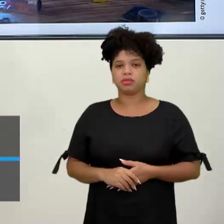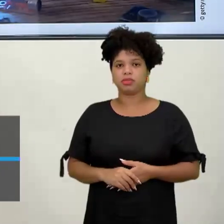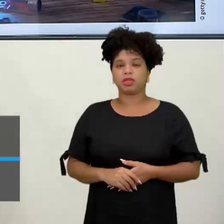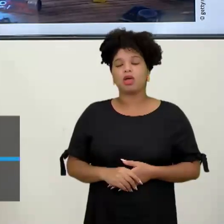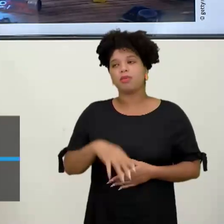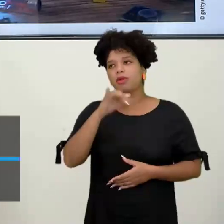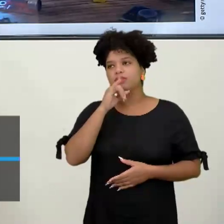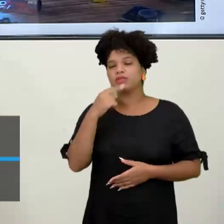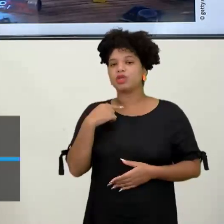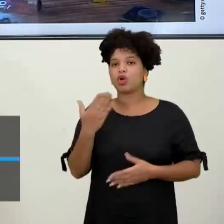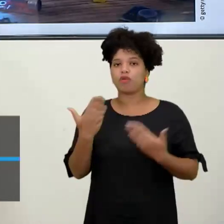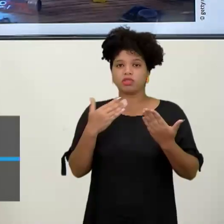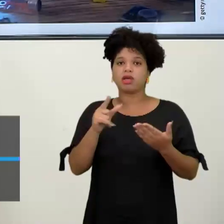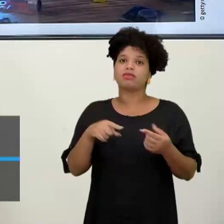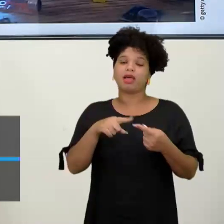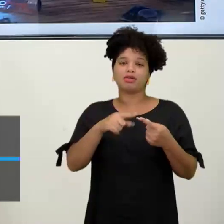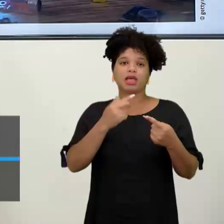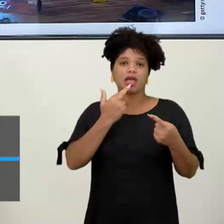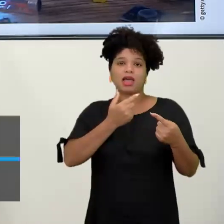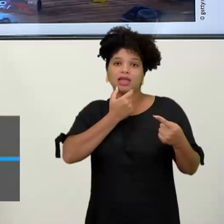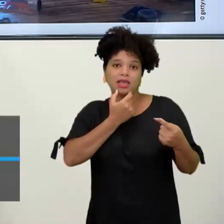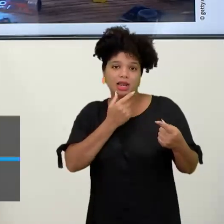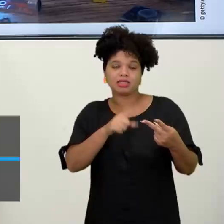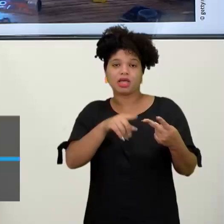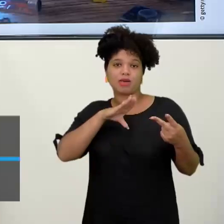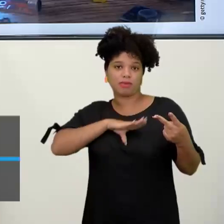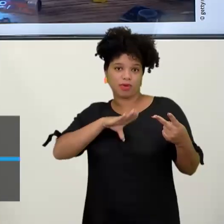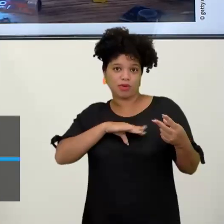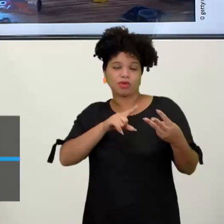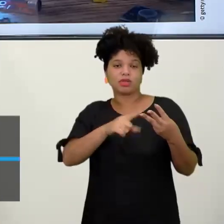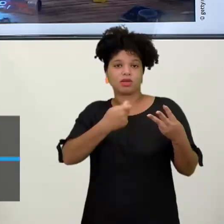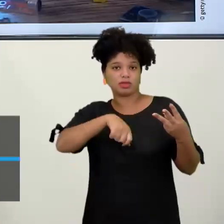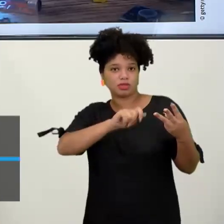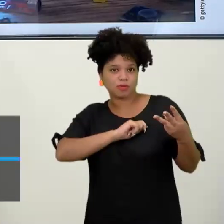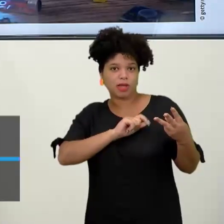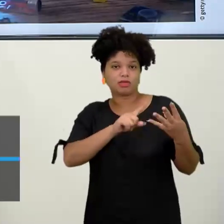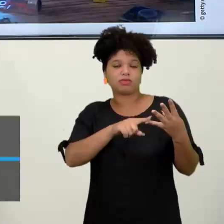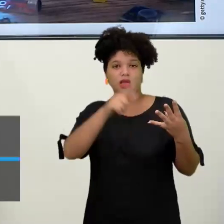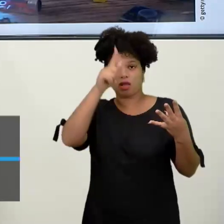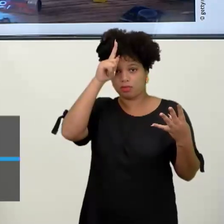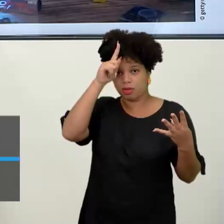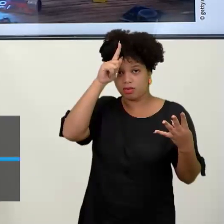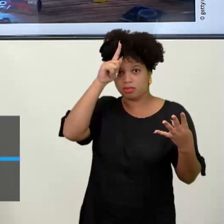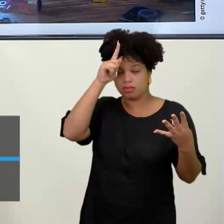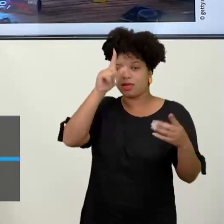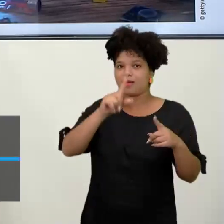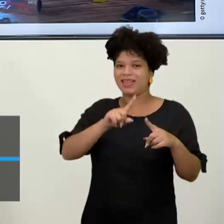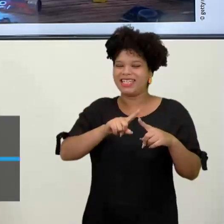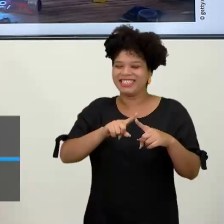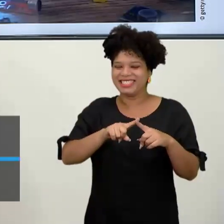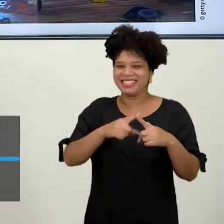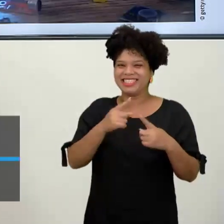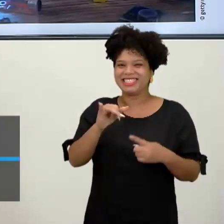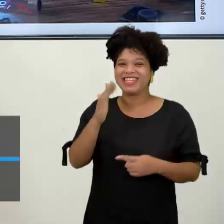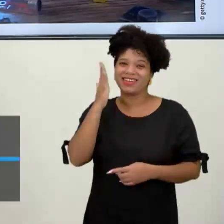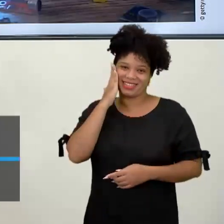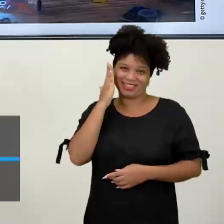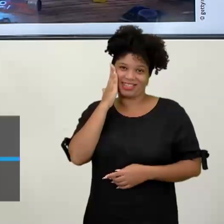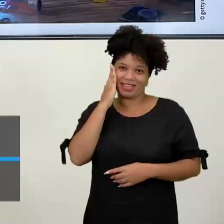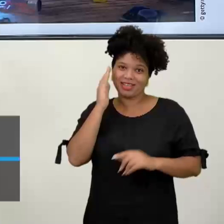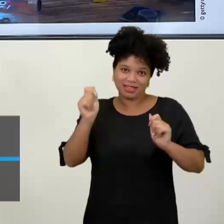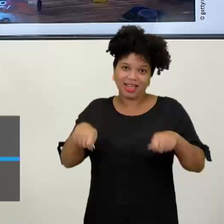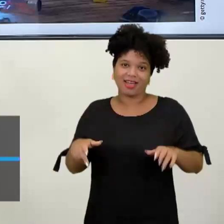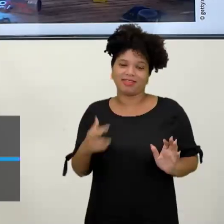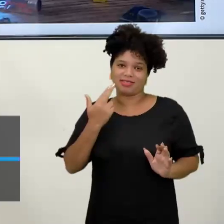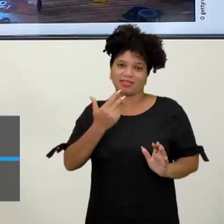quando eu vou falar com vocês, eu posso falar em inglês, posso falar em português, posso falar em espanhol, posso falar em alemão, desde que eu saiba. Mas eu posso